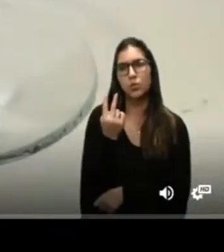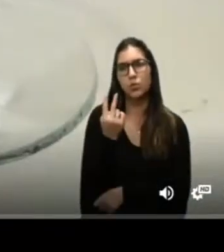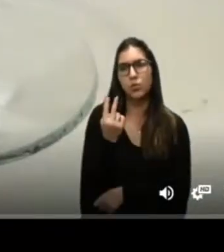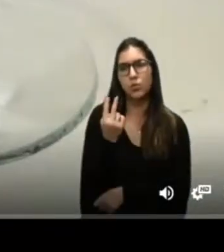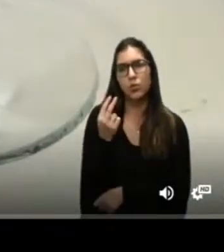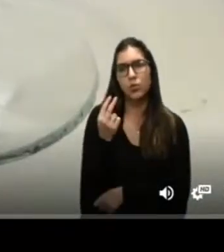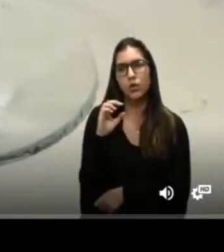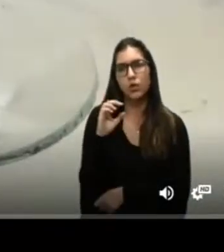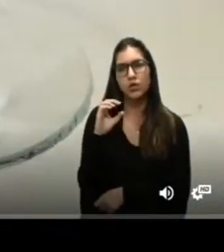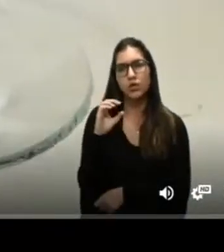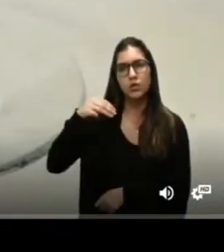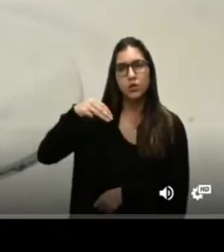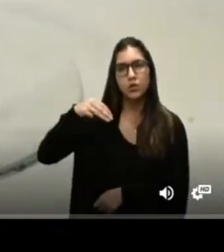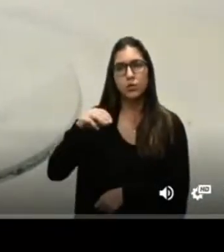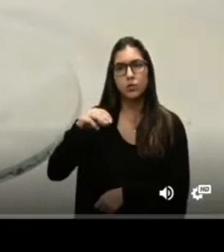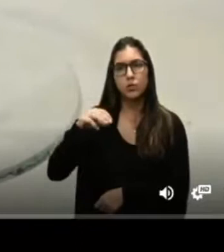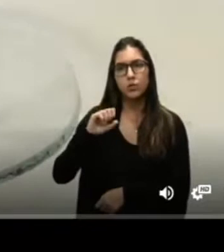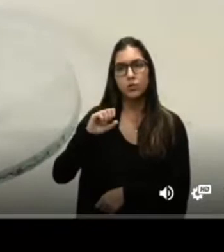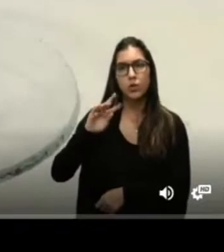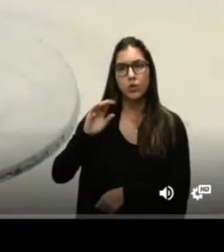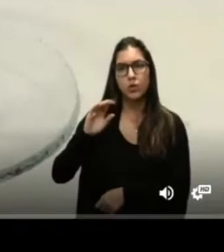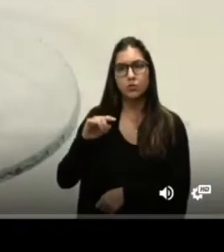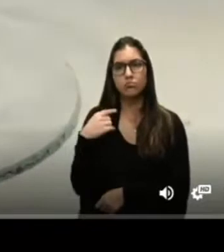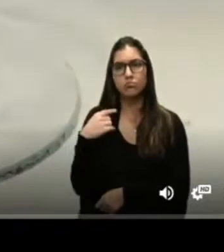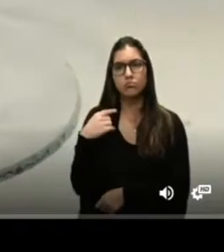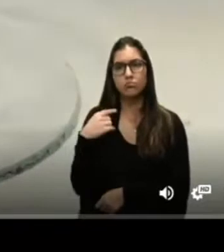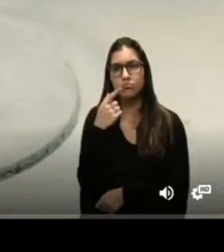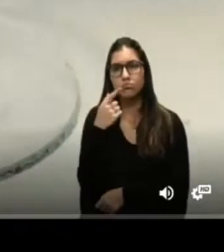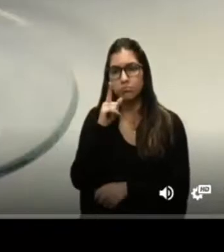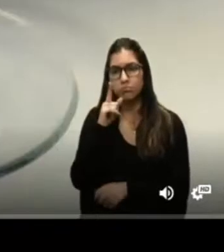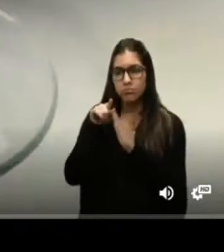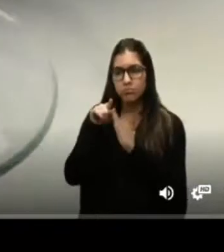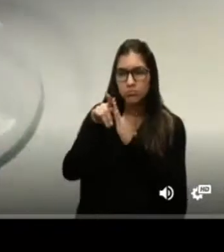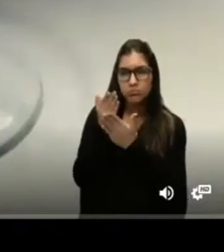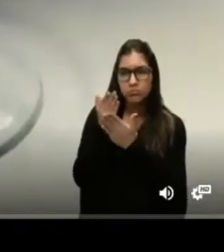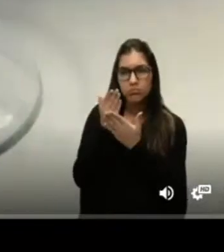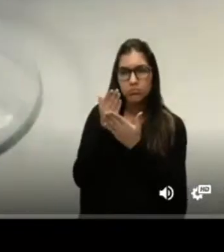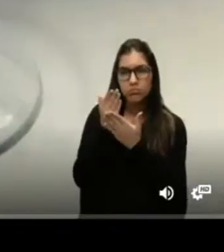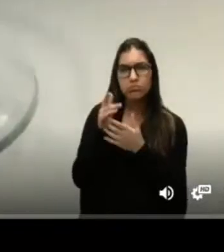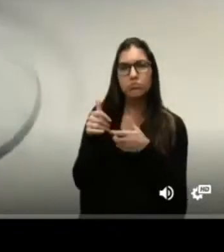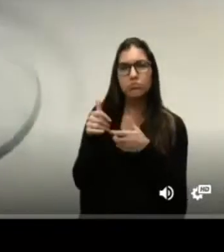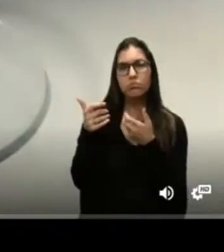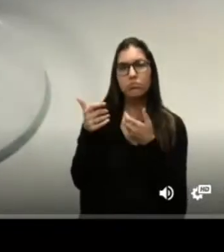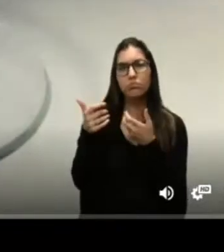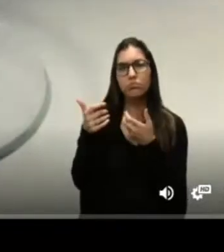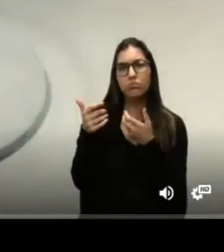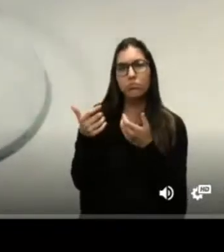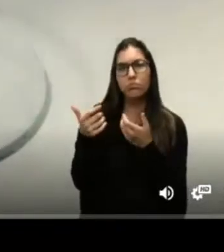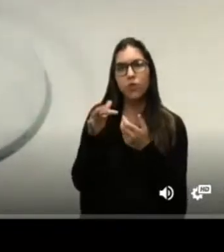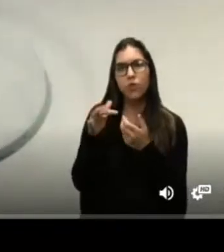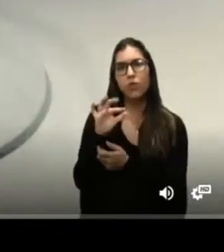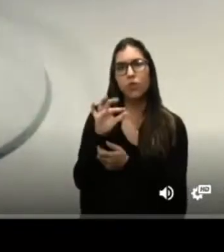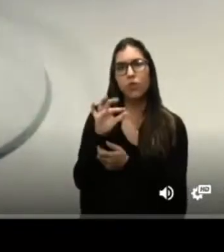centímetros de sólido, para que a gente consiga verificar, então, o ponto de fusão no equipamento. Então, nós temos que